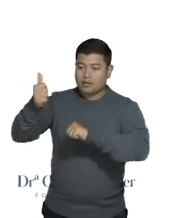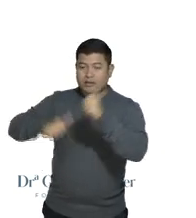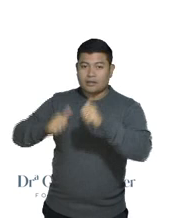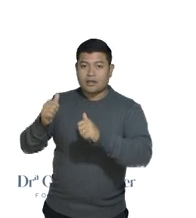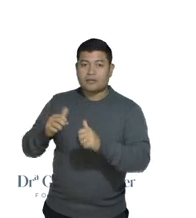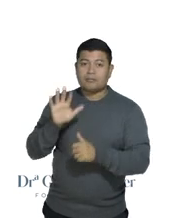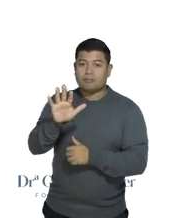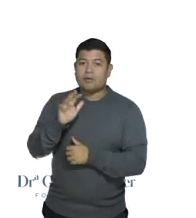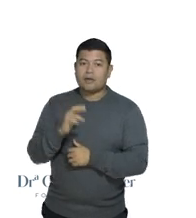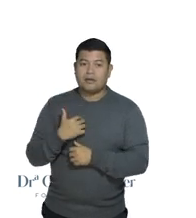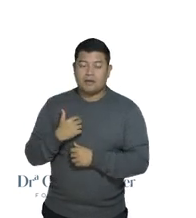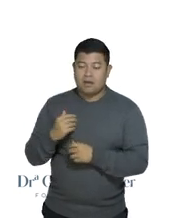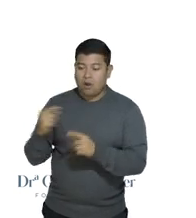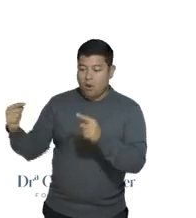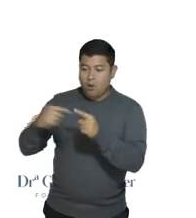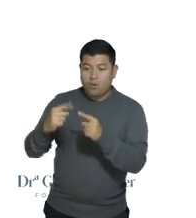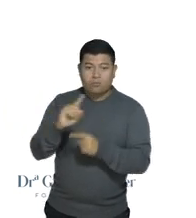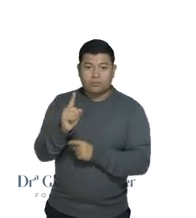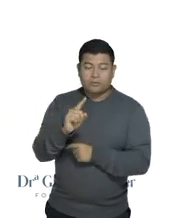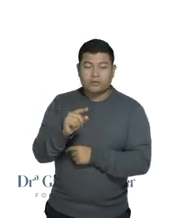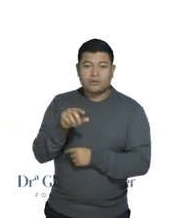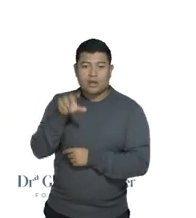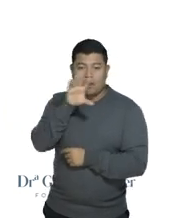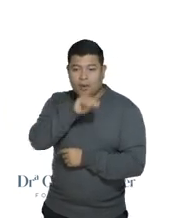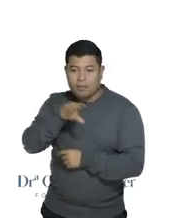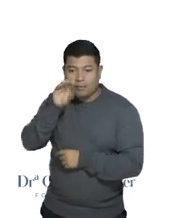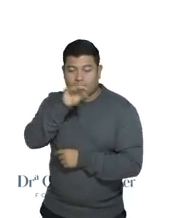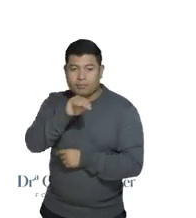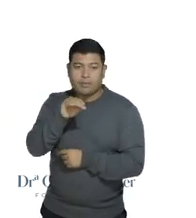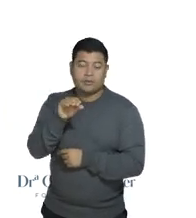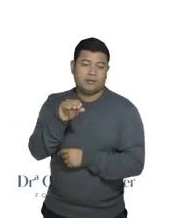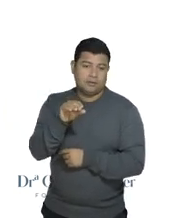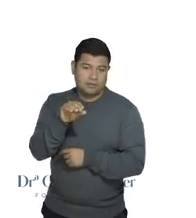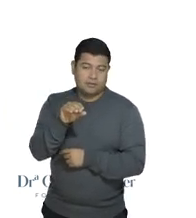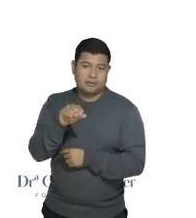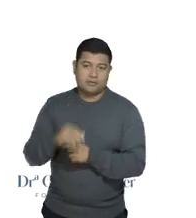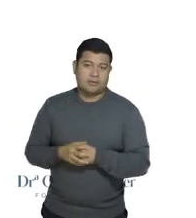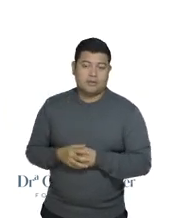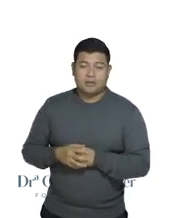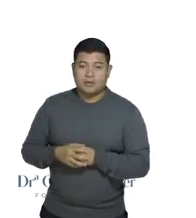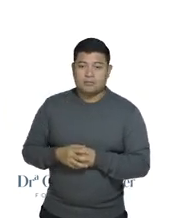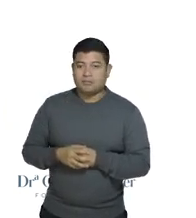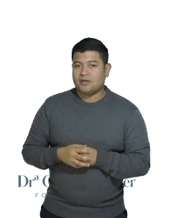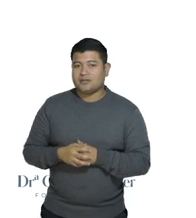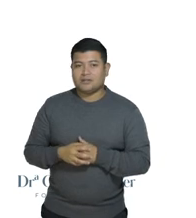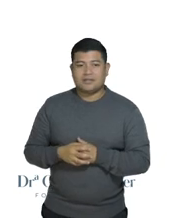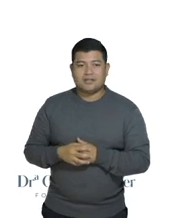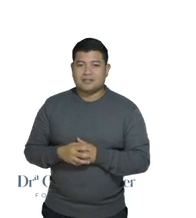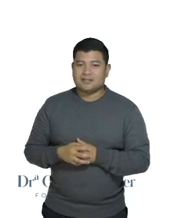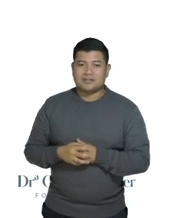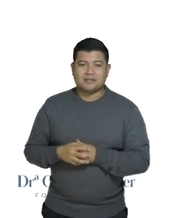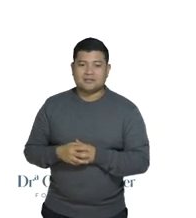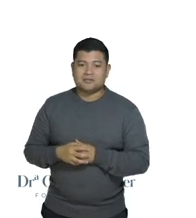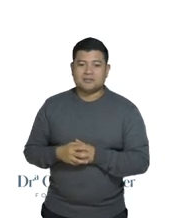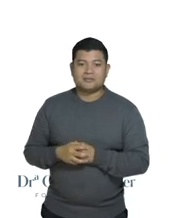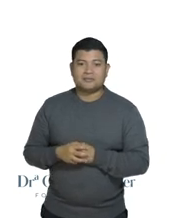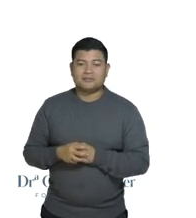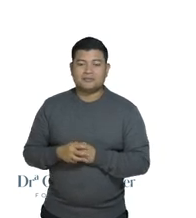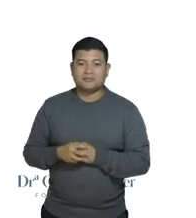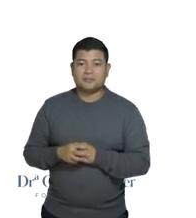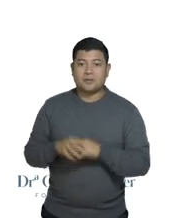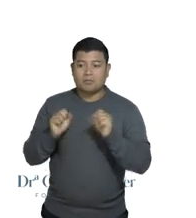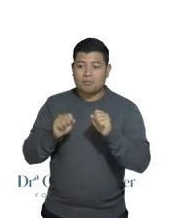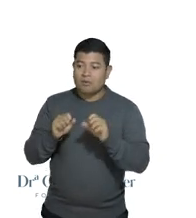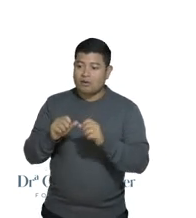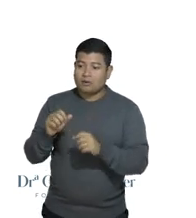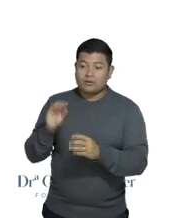fizemos no início, eu percebi as pistas que não são verbais, entonação, contorno acústico, sílaba tônica, onde colocar vírgula,